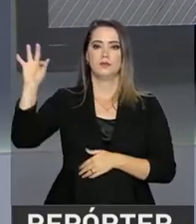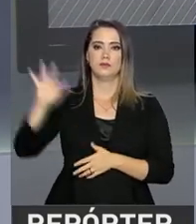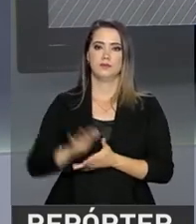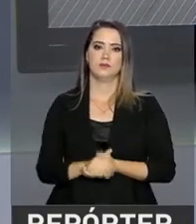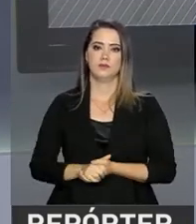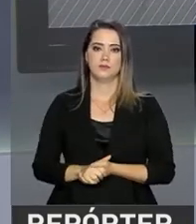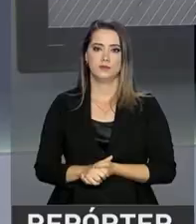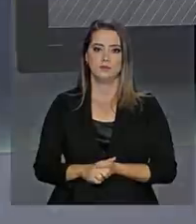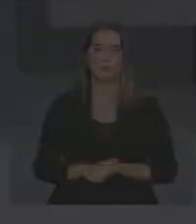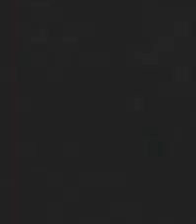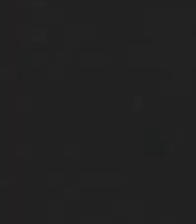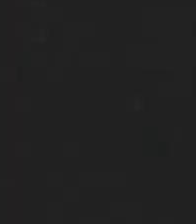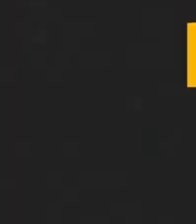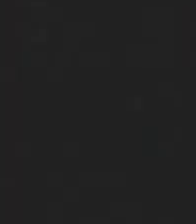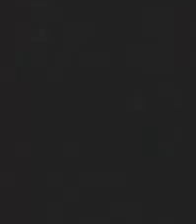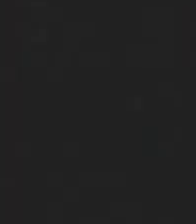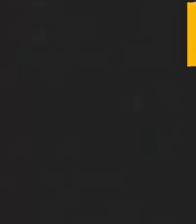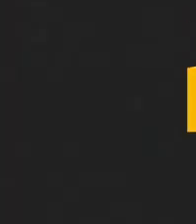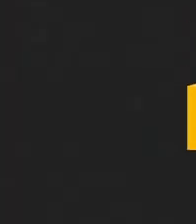federal